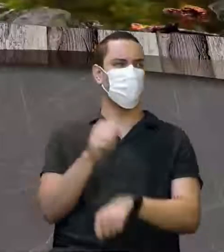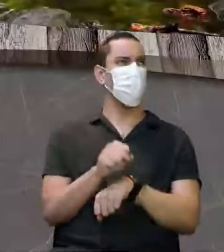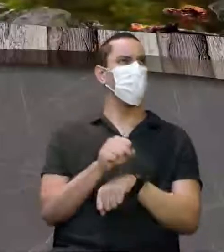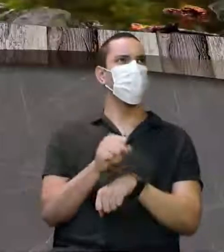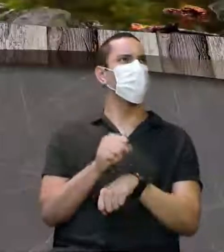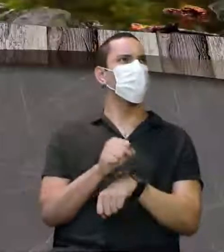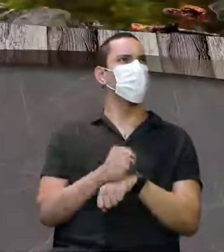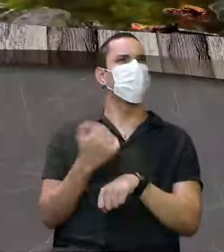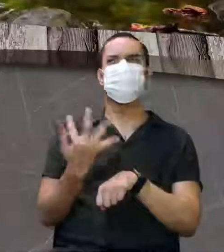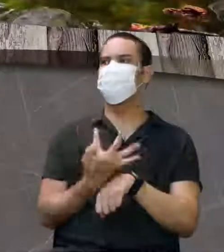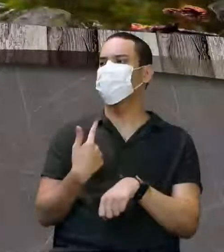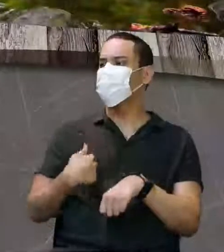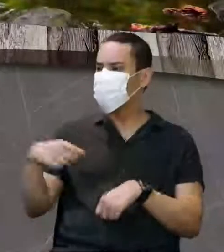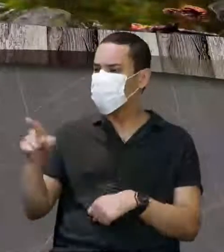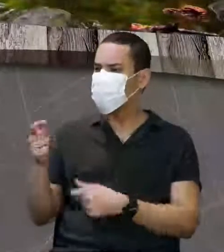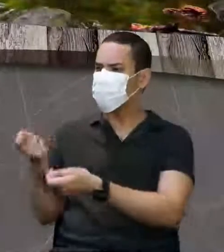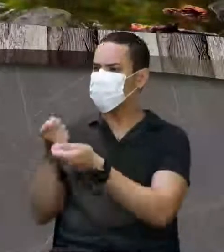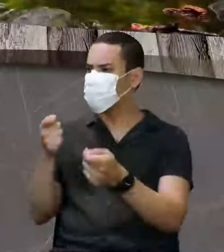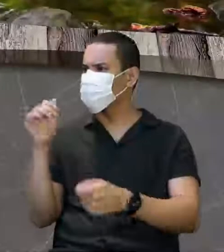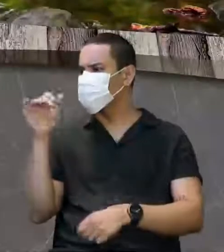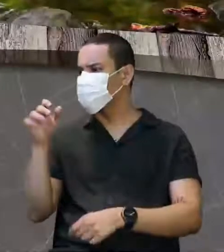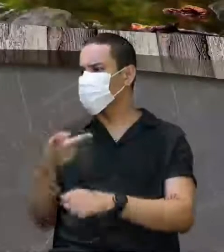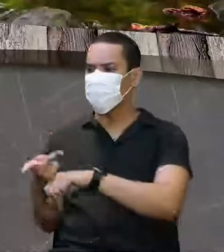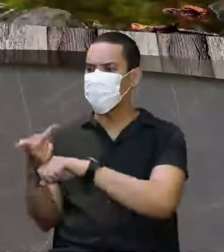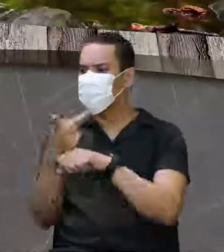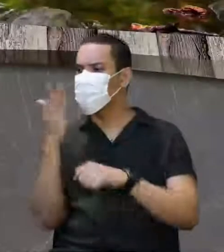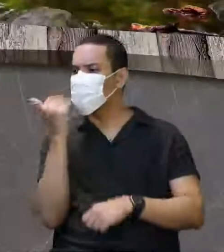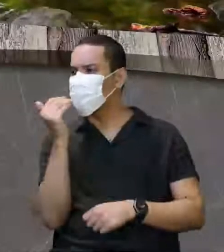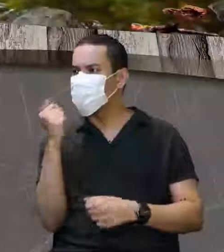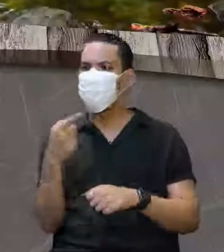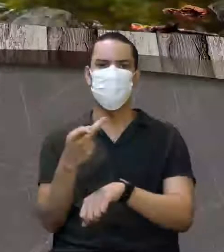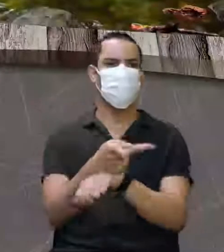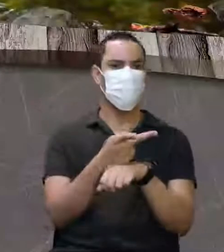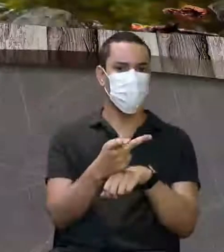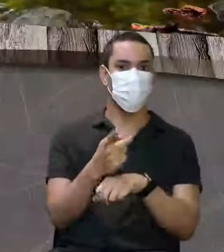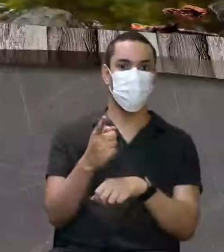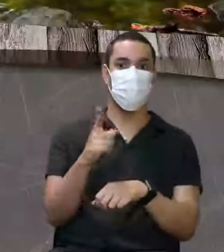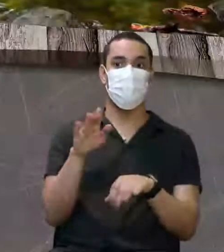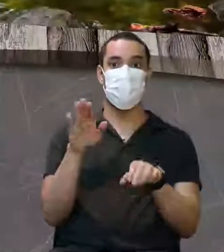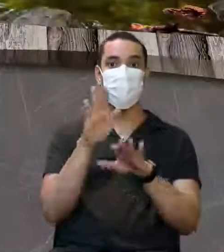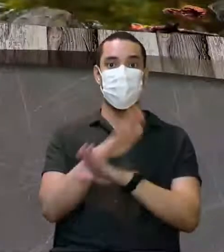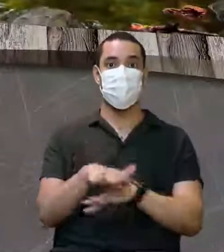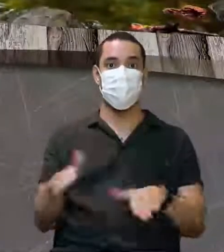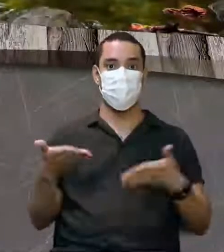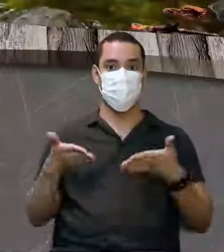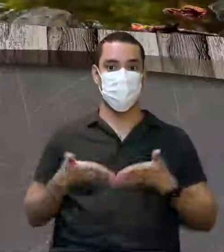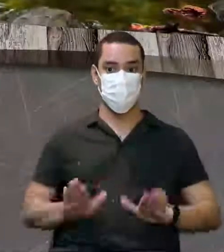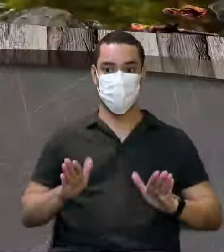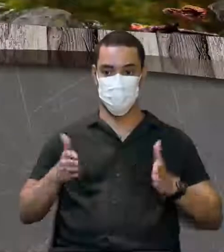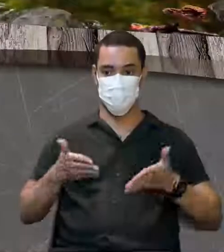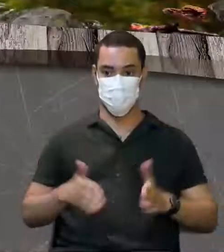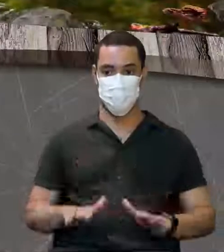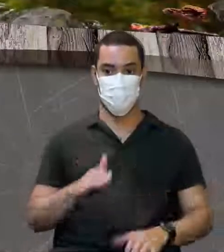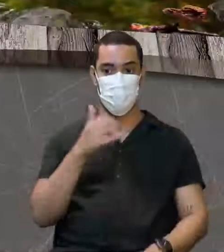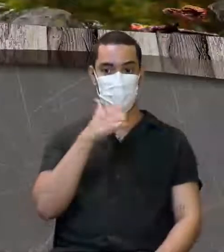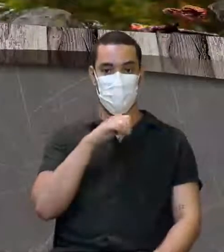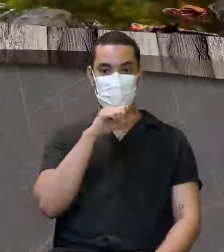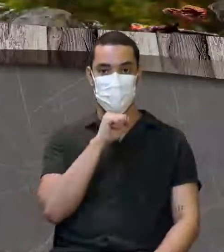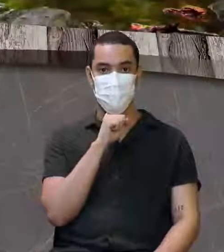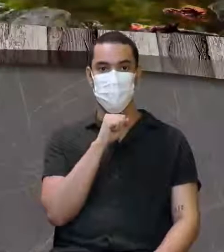muito tempo, falaram, vou caçar, vou procurar alimento aí. Aí, quando foram surgindo as crianças, né? Aí as